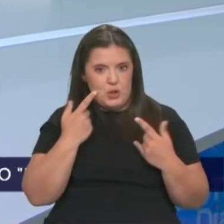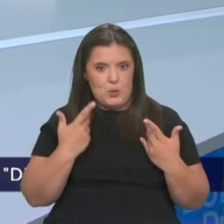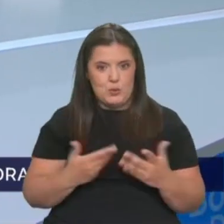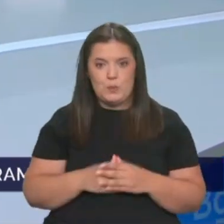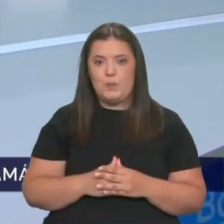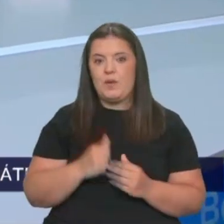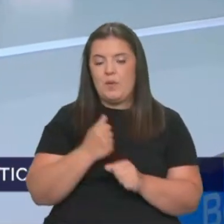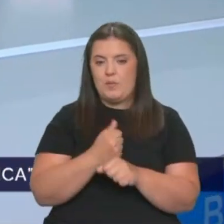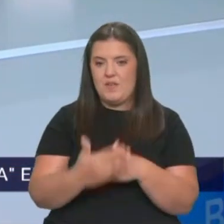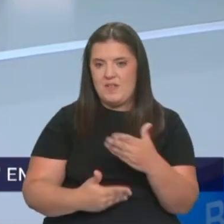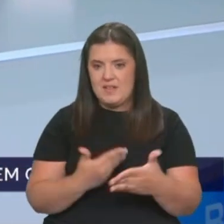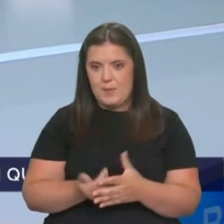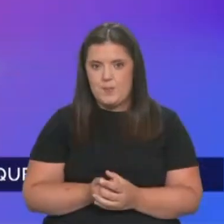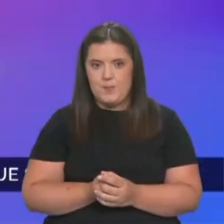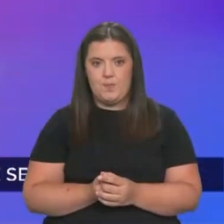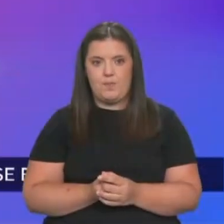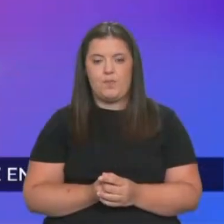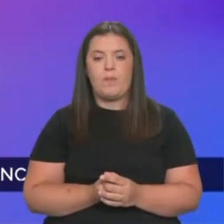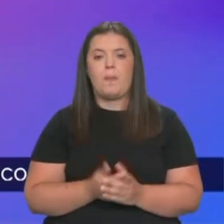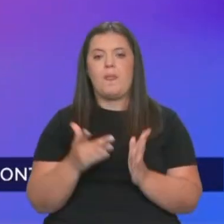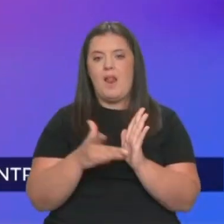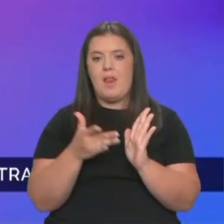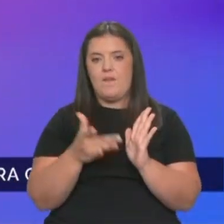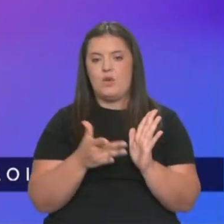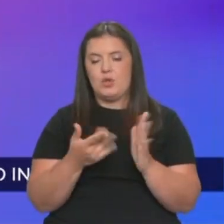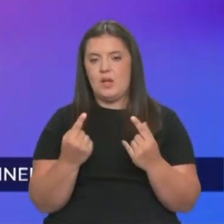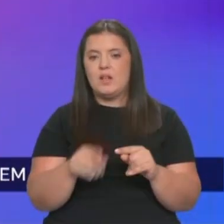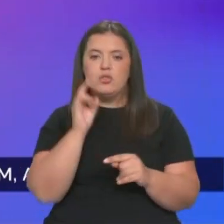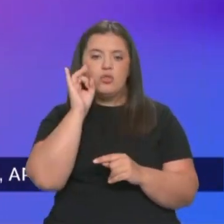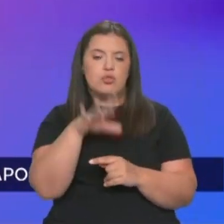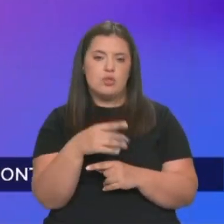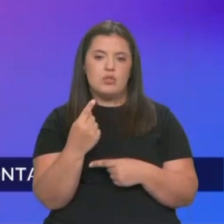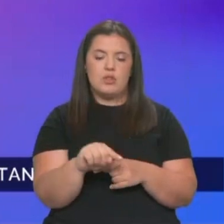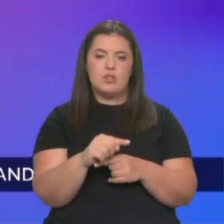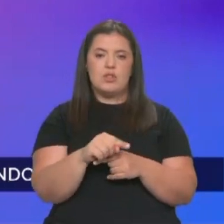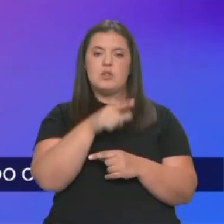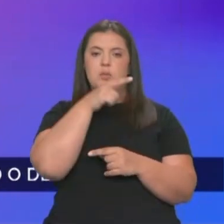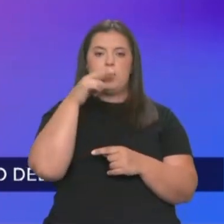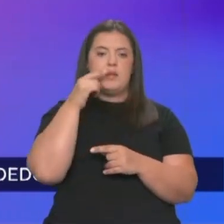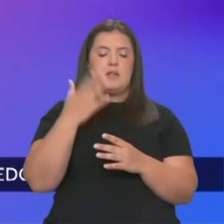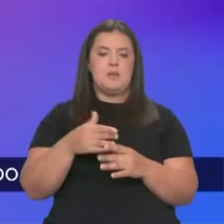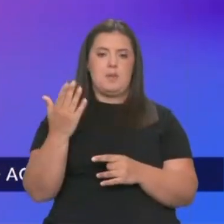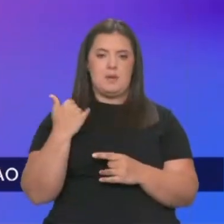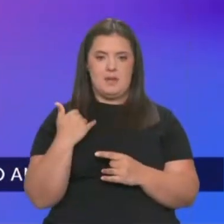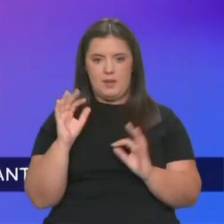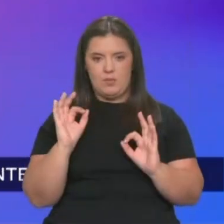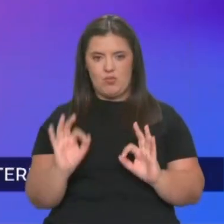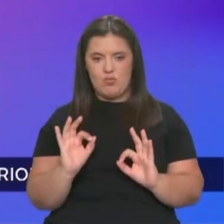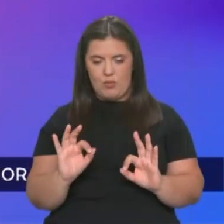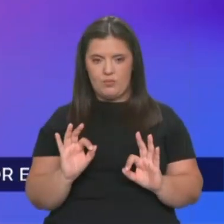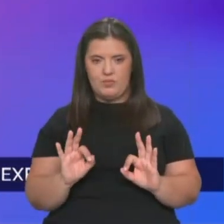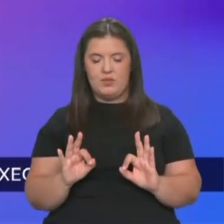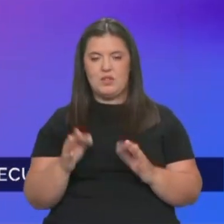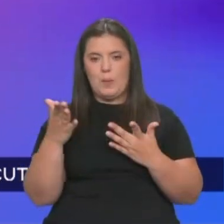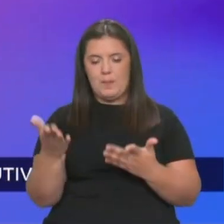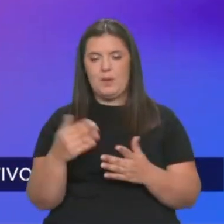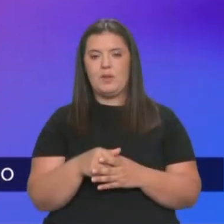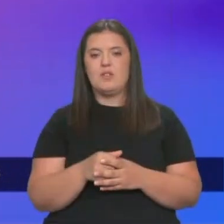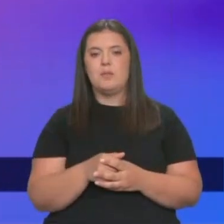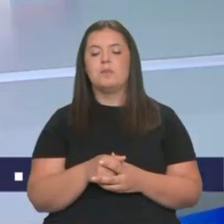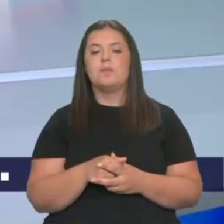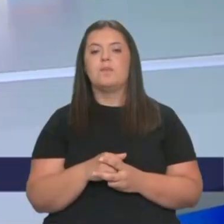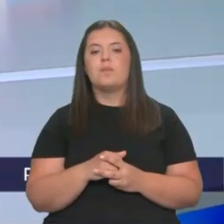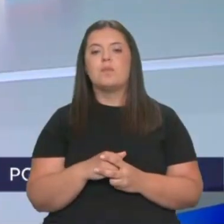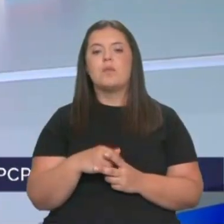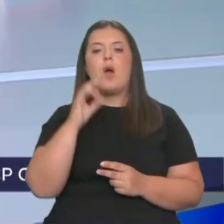vamos avançar para livros. Tens sugestões? Já vinham da semana passada. Prometido na semana passada, não é? Prometido e está cumprido. Aí estão eles. Vamos lá. Então vamos lá. Quais